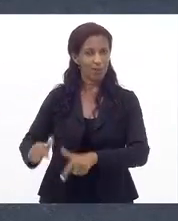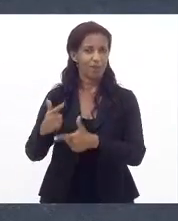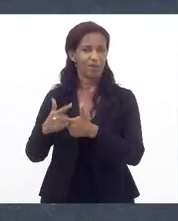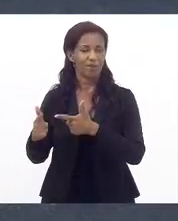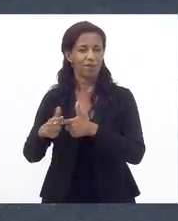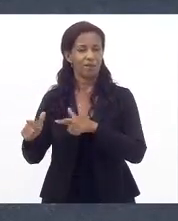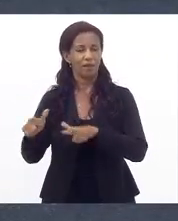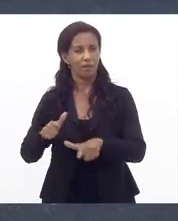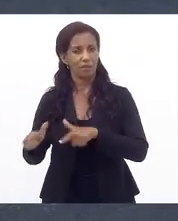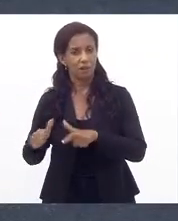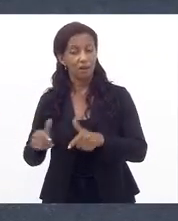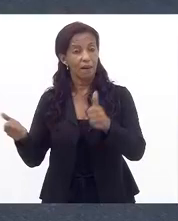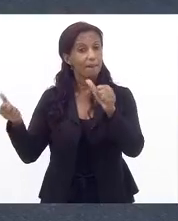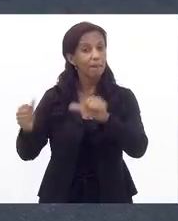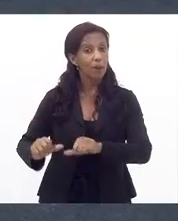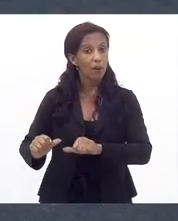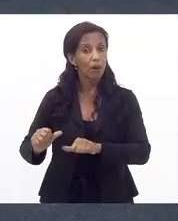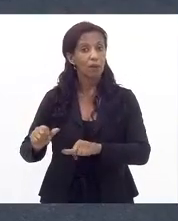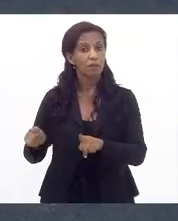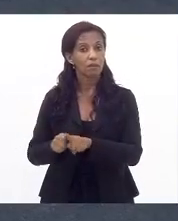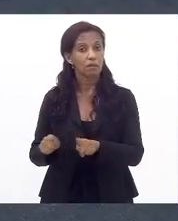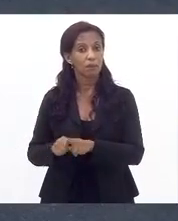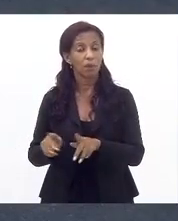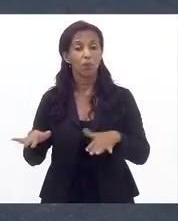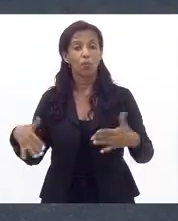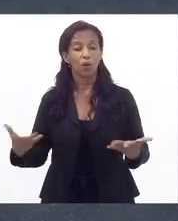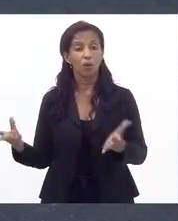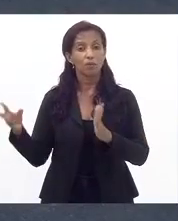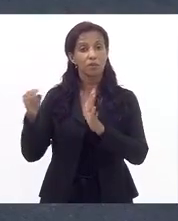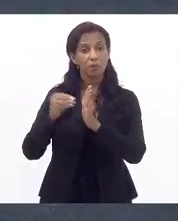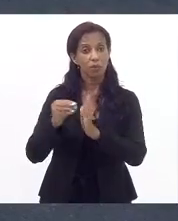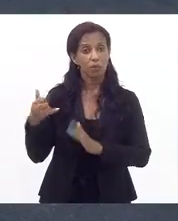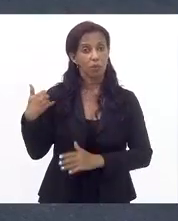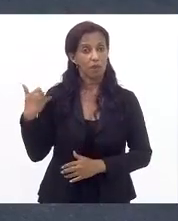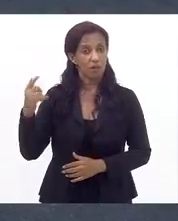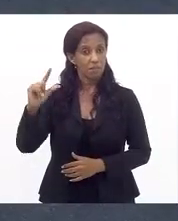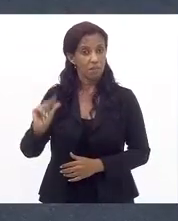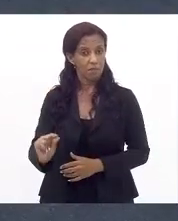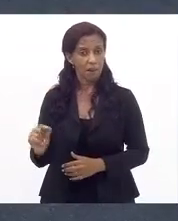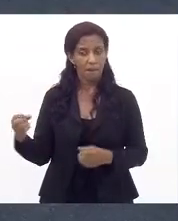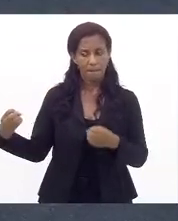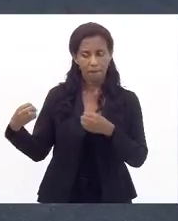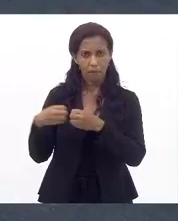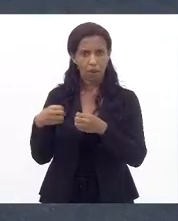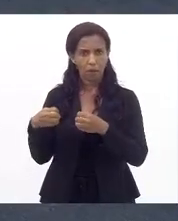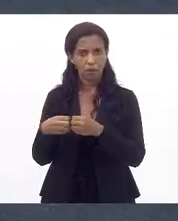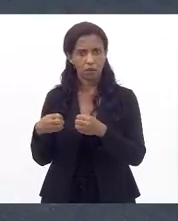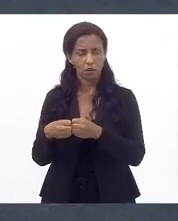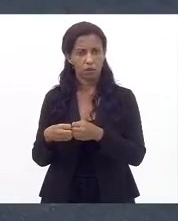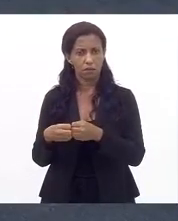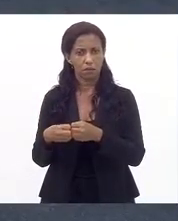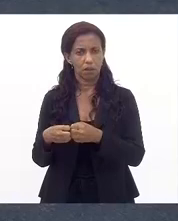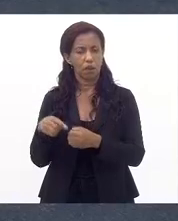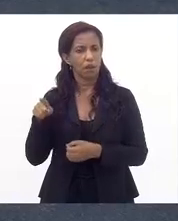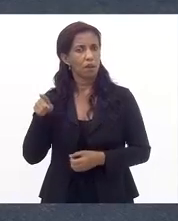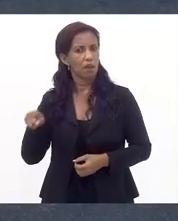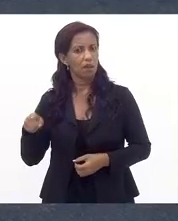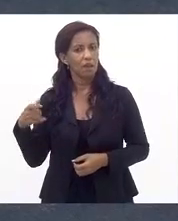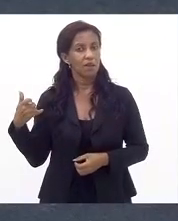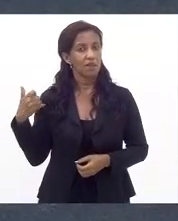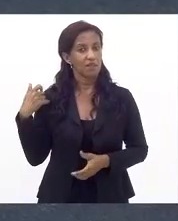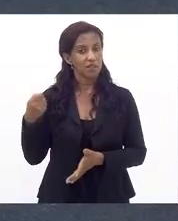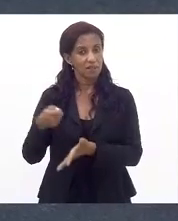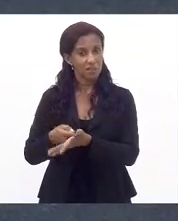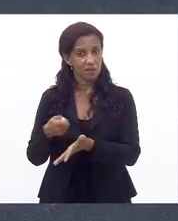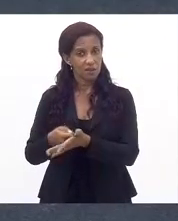servidor pior do que isso quando você coloca uma idade mínima muito próxima aquela que vai ser a